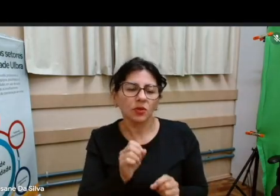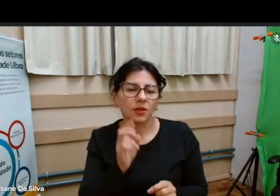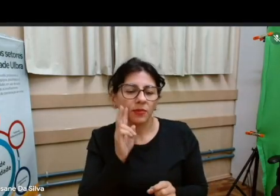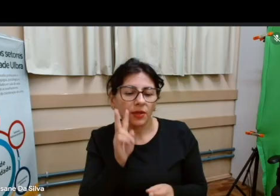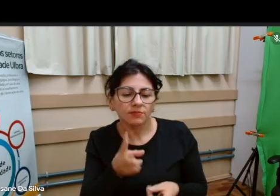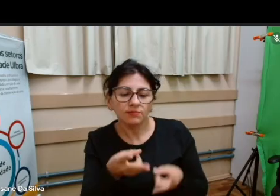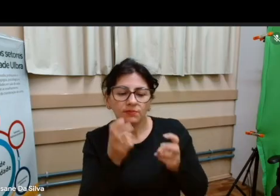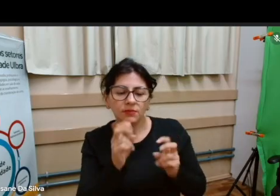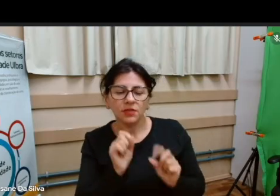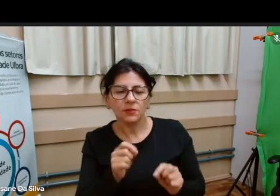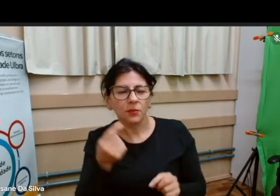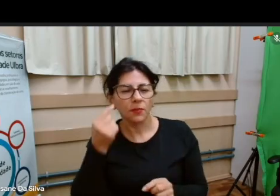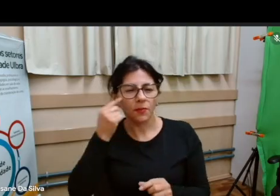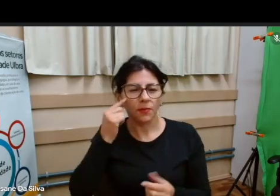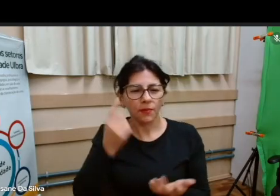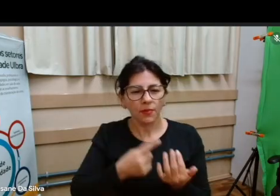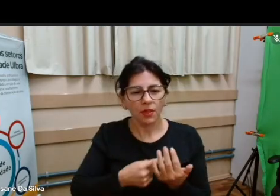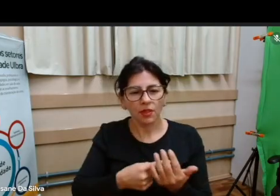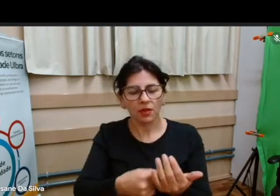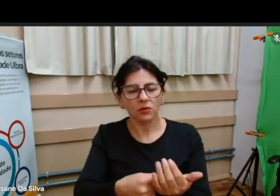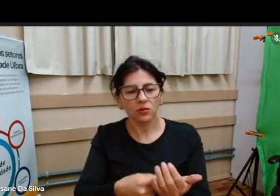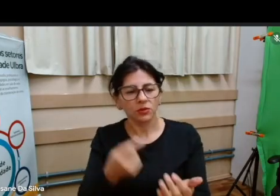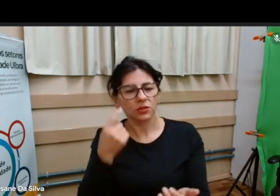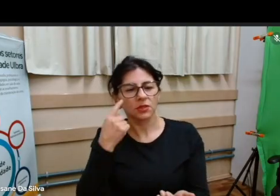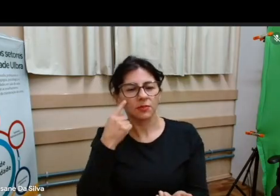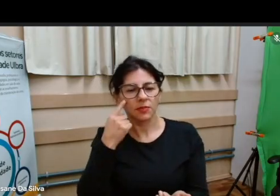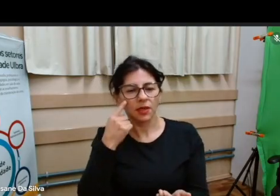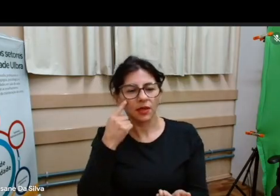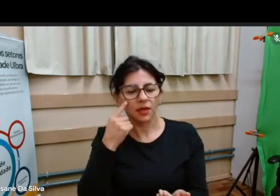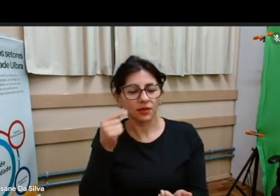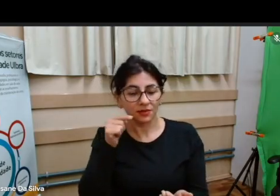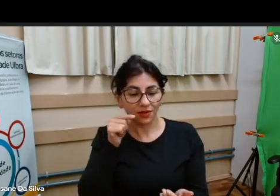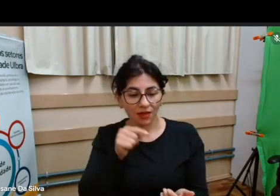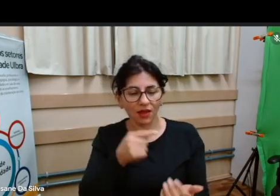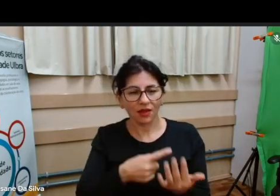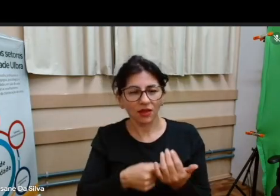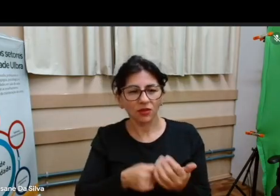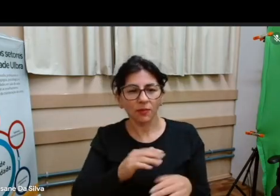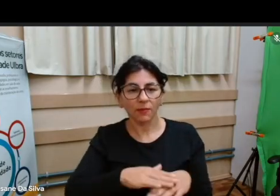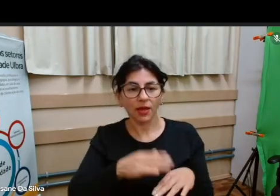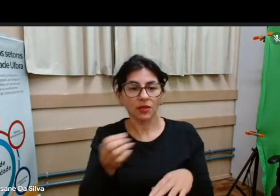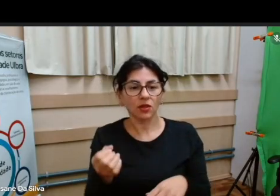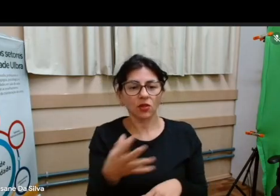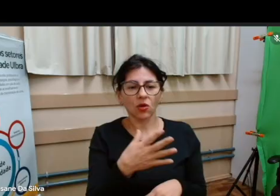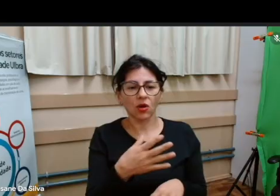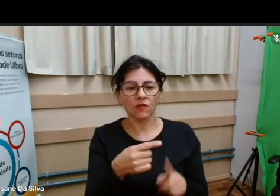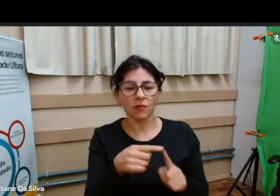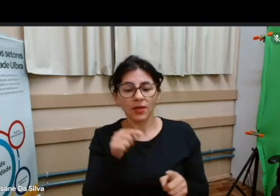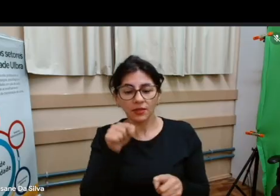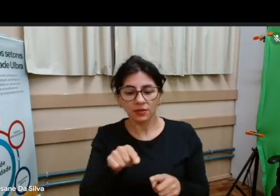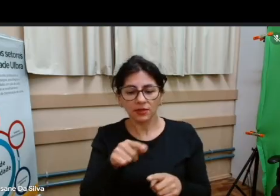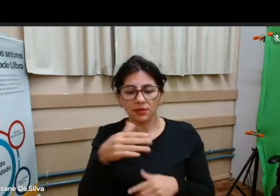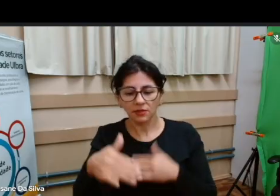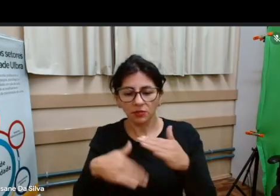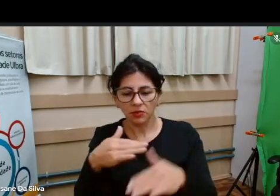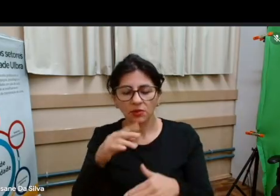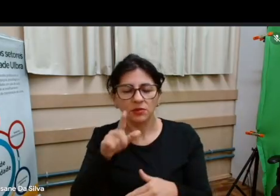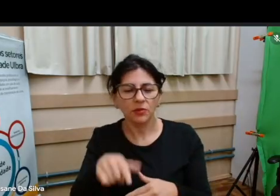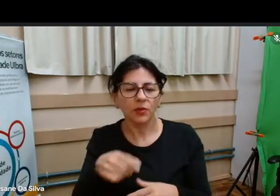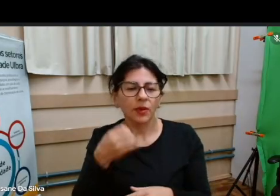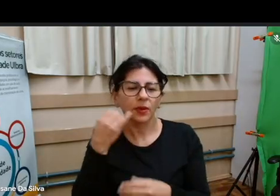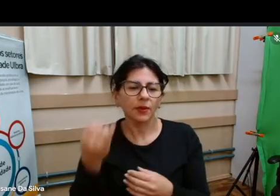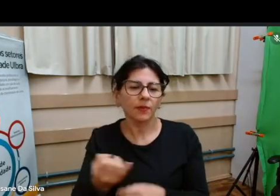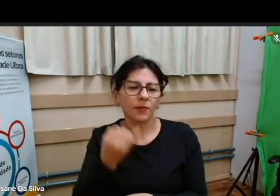gente pensa nas tecnologias dias né mais inovadoras mas que esse processo né foi importante dar uma olhada